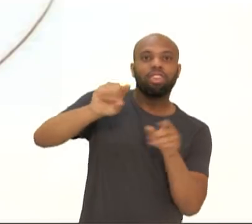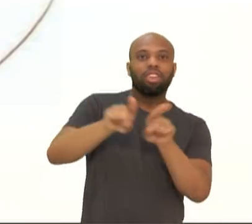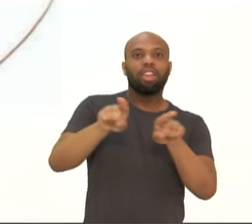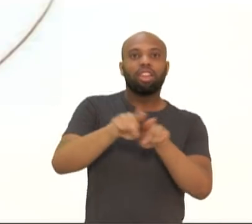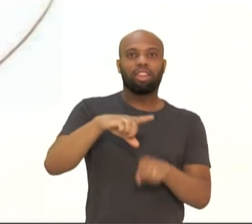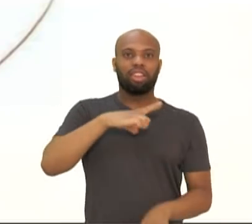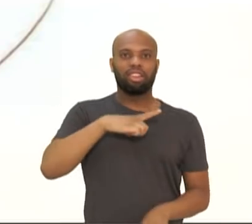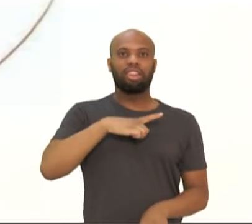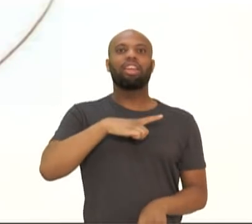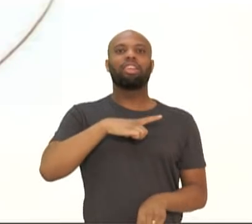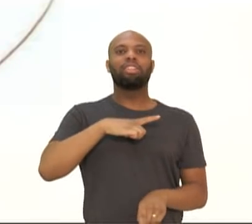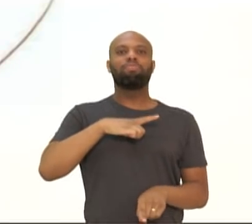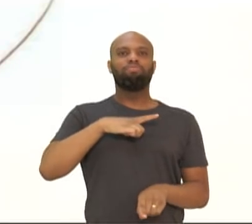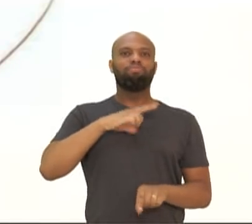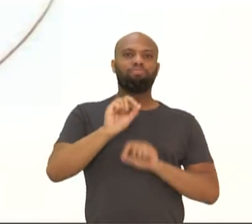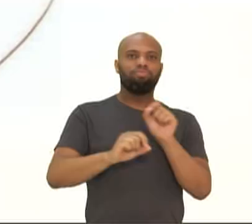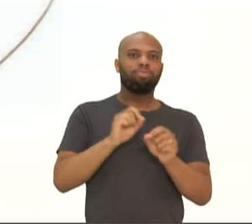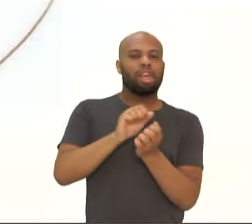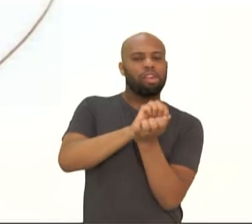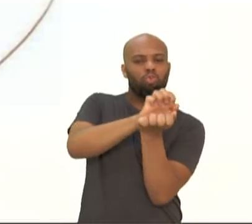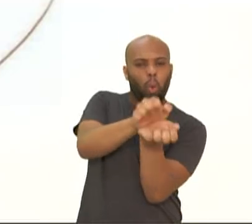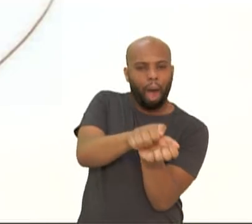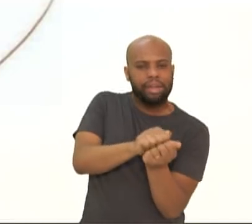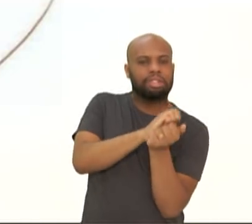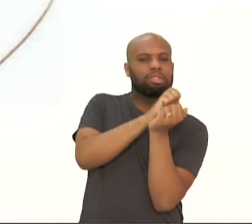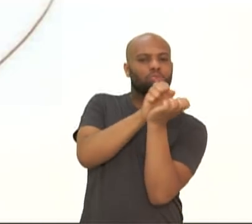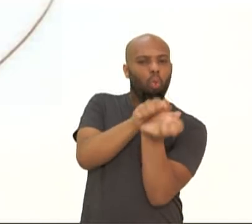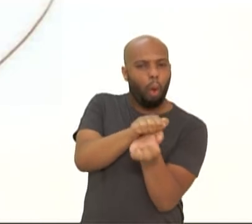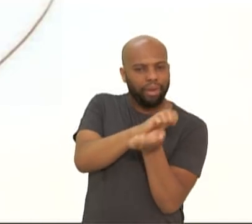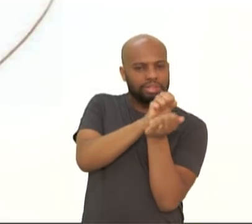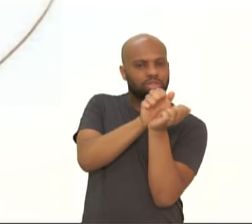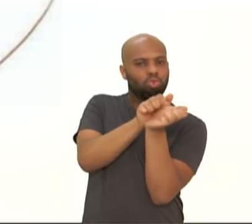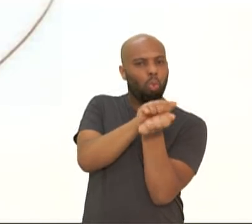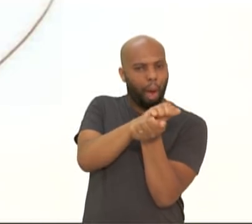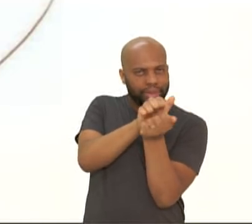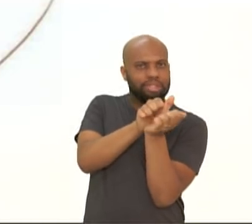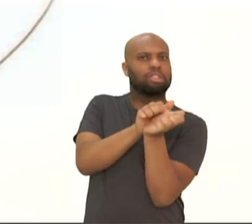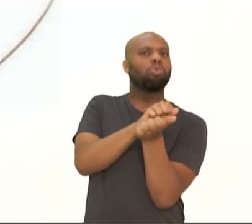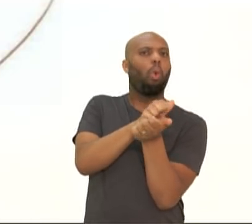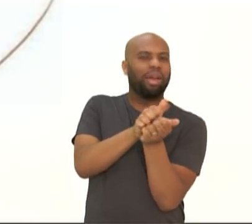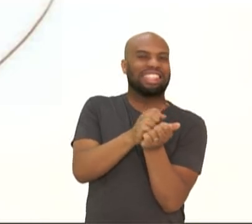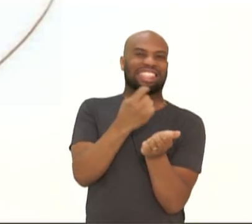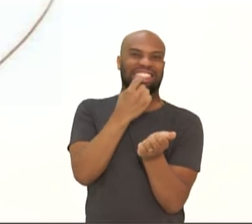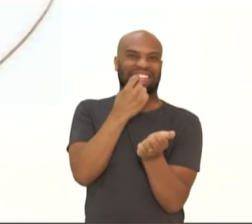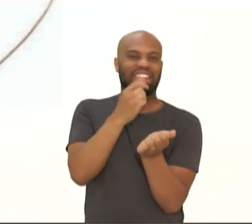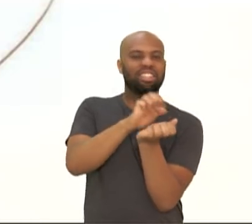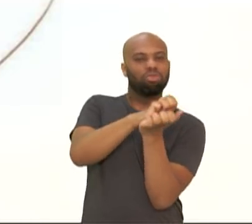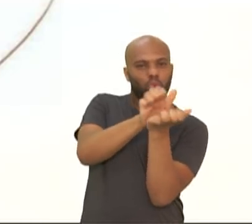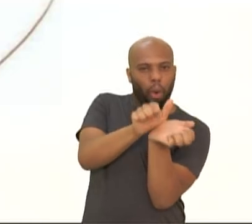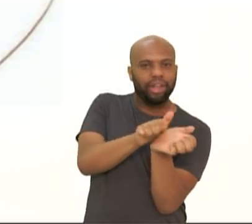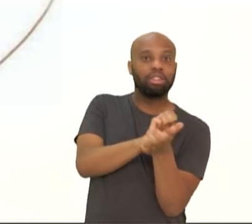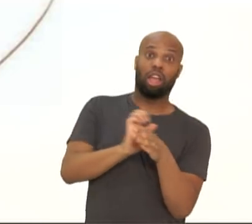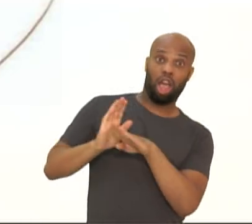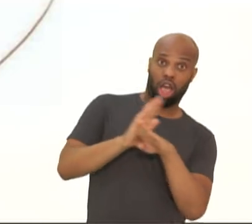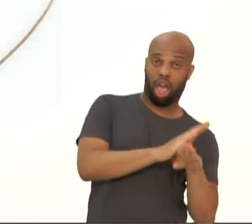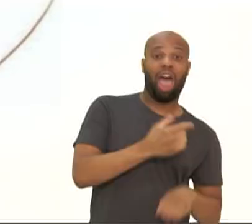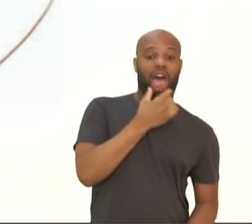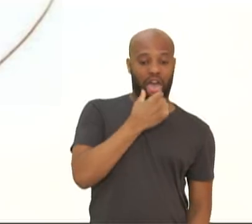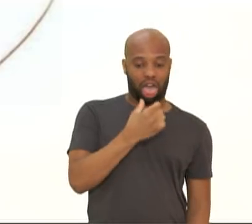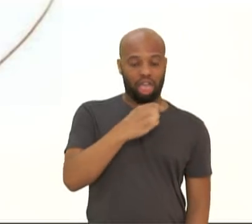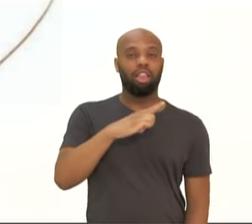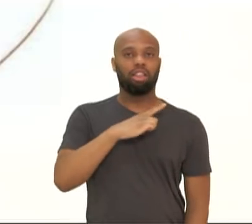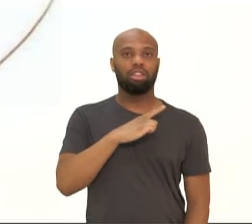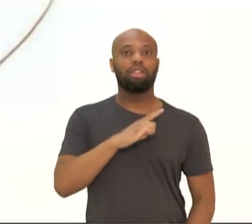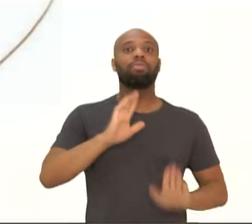receber uma ação também de mastigação, de trituração, através dos dentes, com a ajuda da língua. Então,